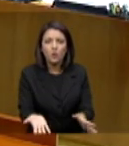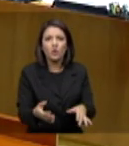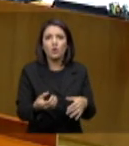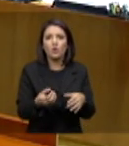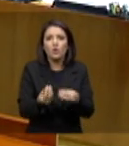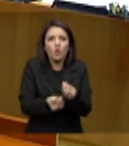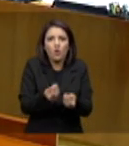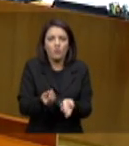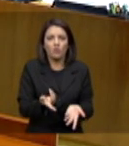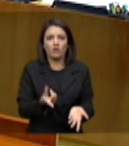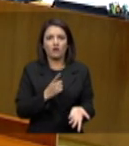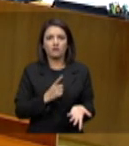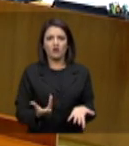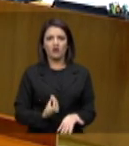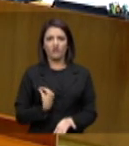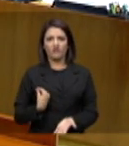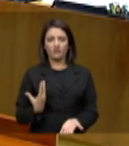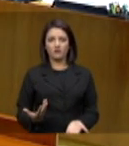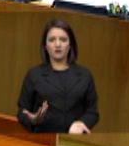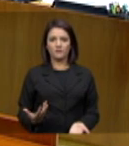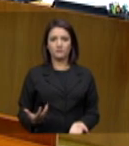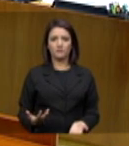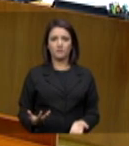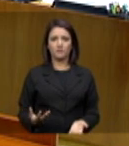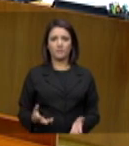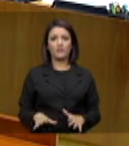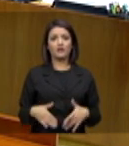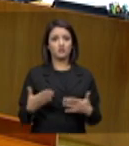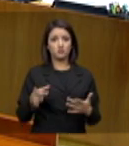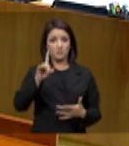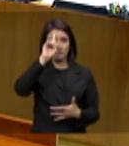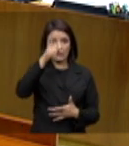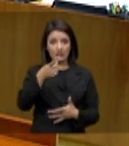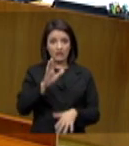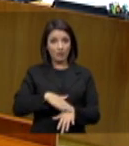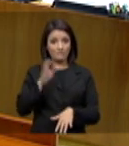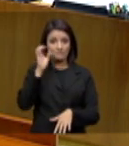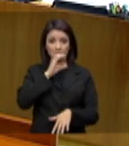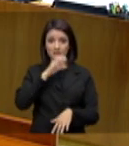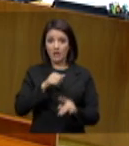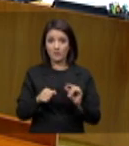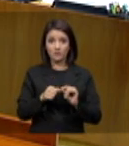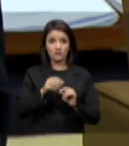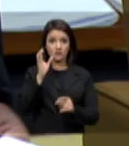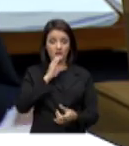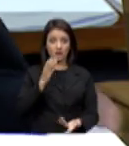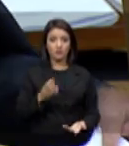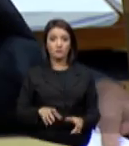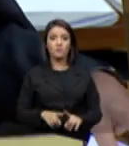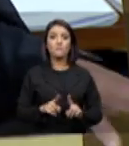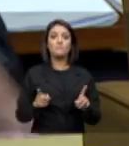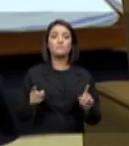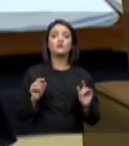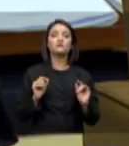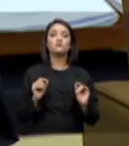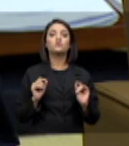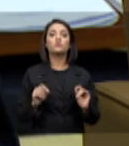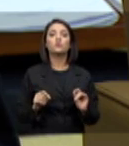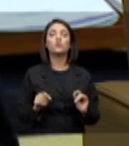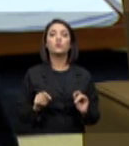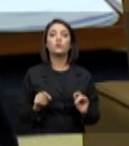e aí qual foi o hall apresentado não ia assim termos de